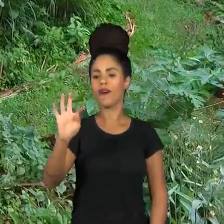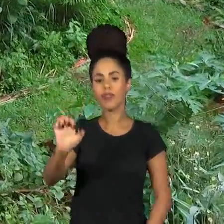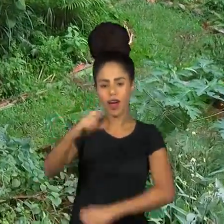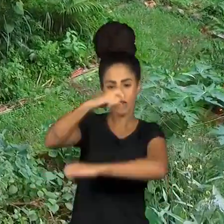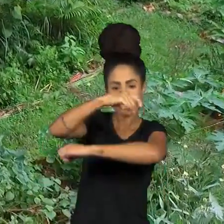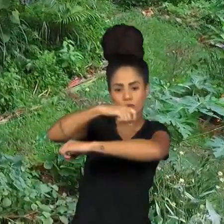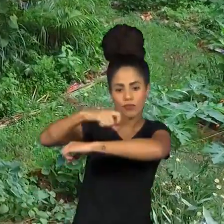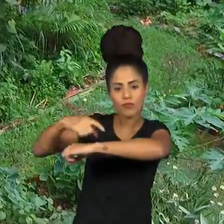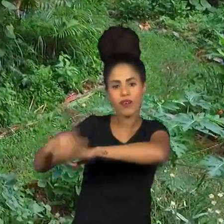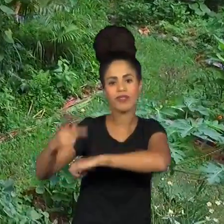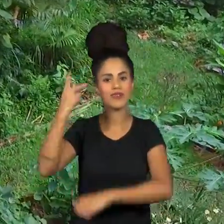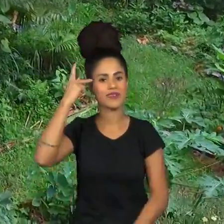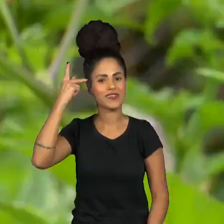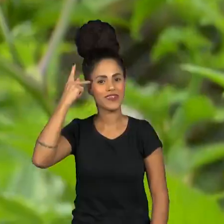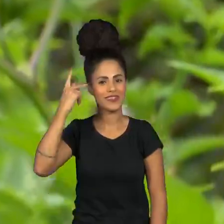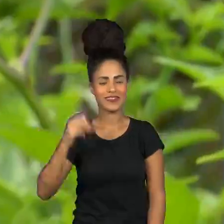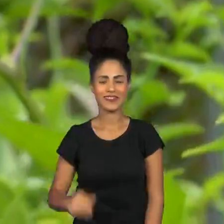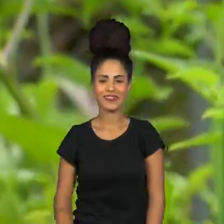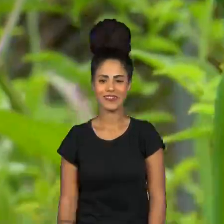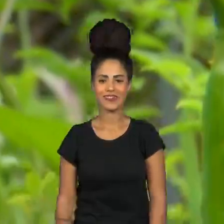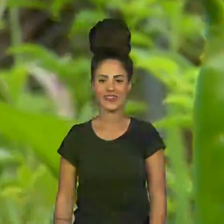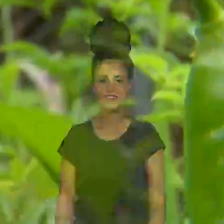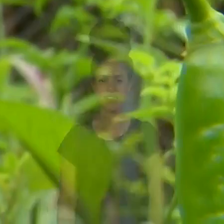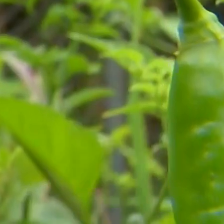capital paulista.